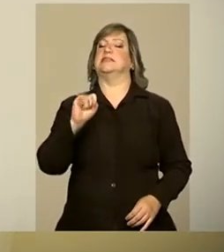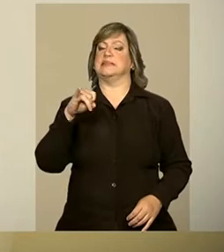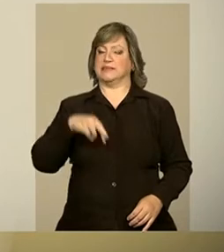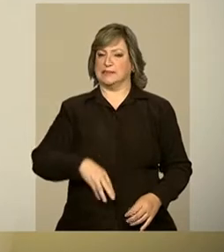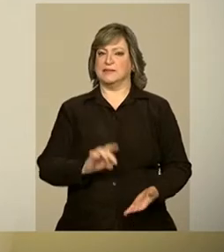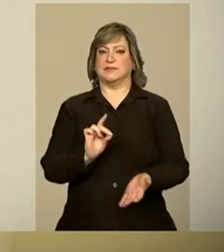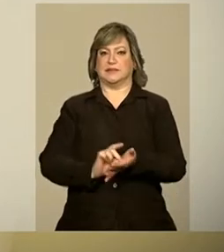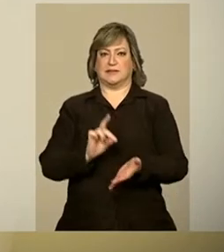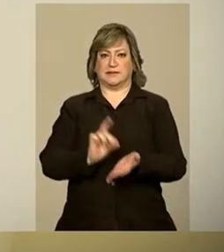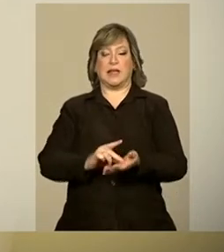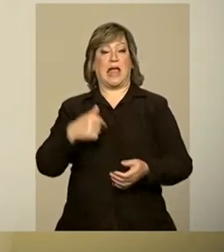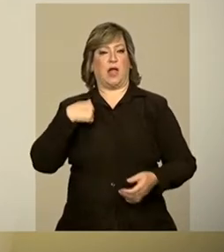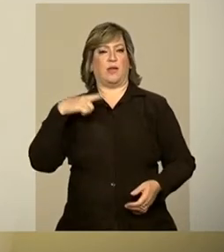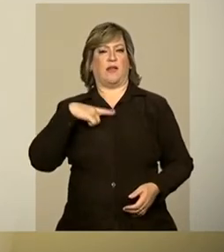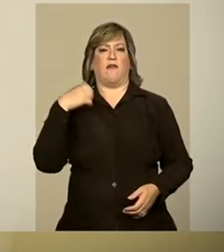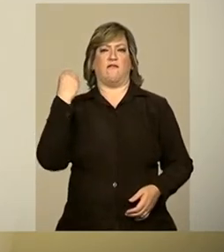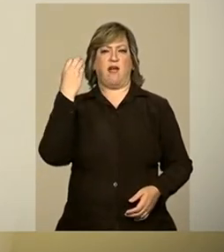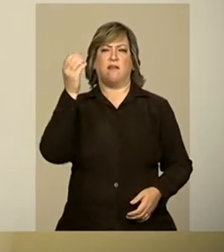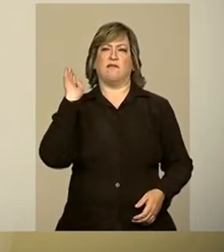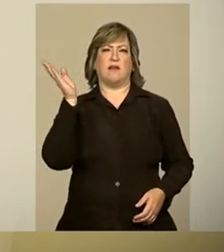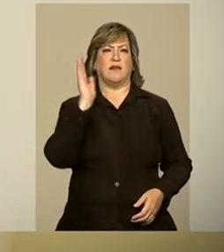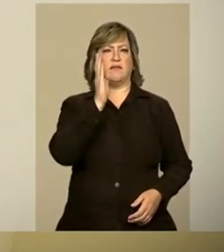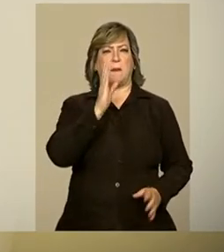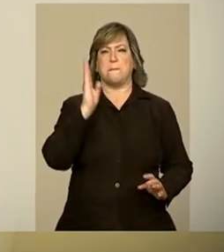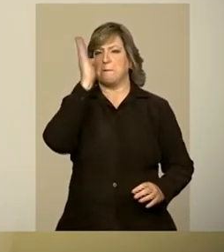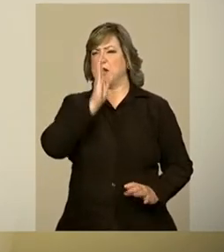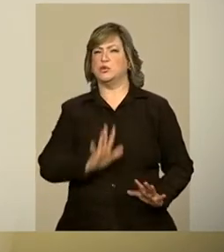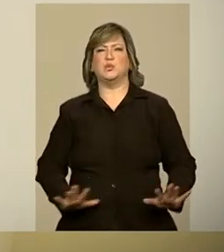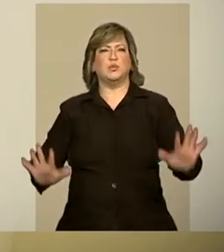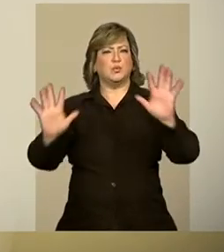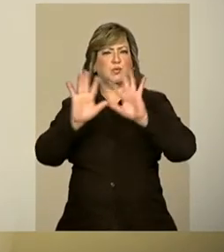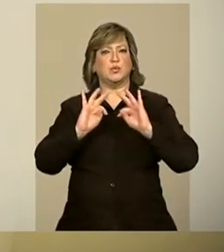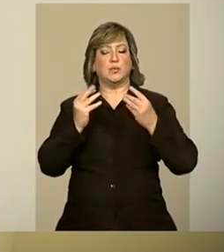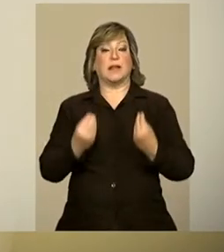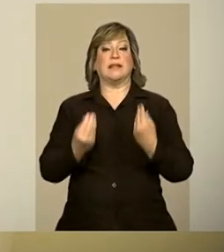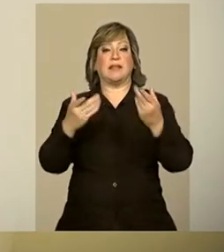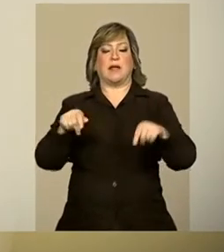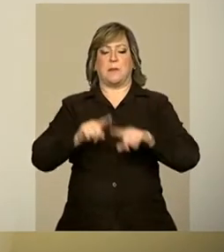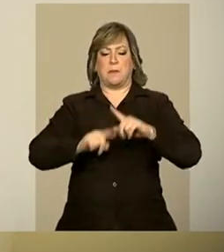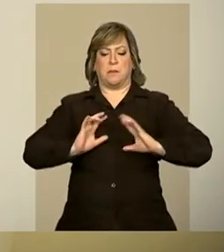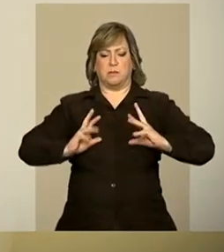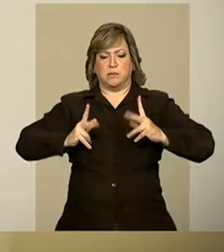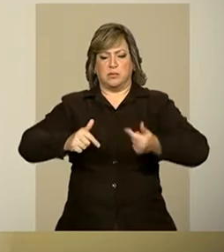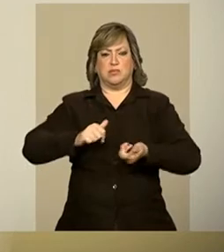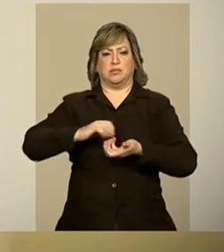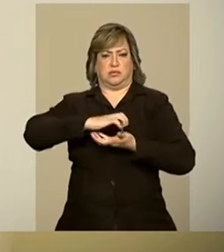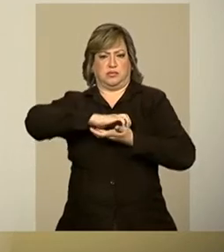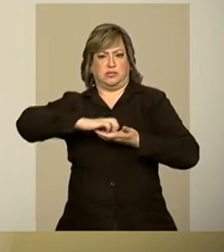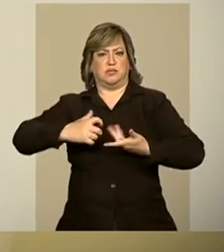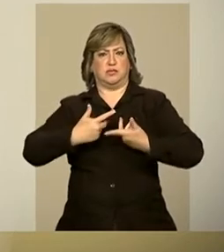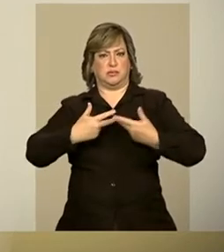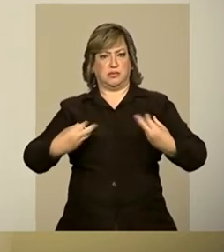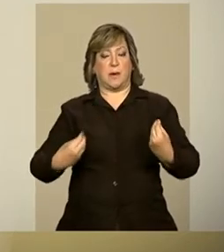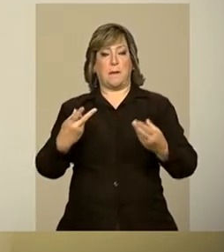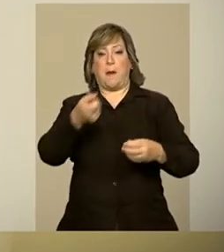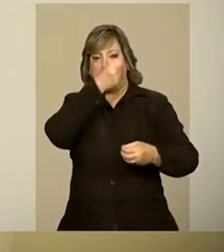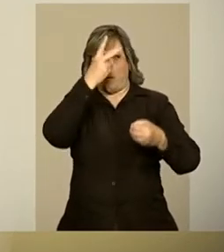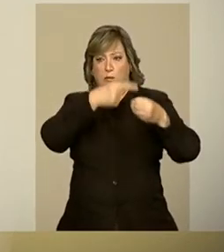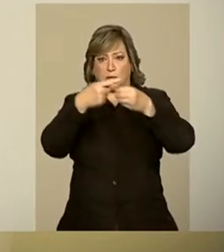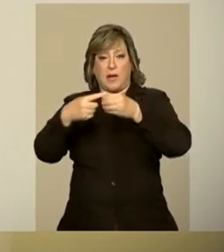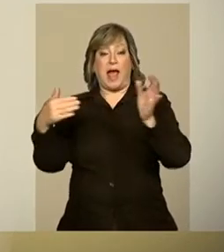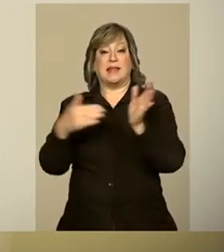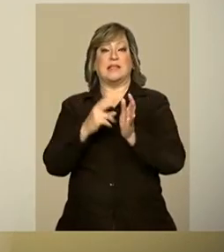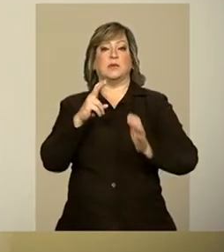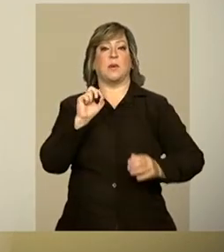Luciano. Eu tenho viajado por todo o Brasil para entregar essas máquinas para os municípios com até 50 mil